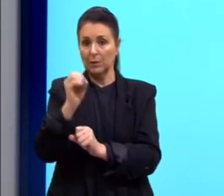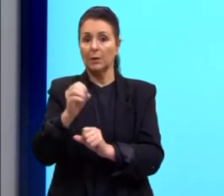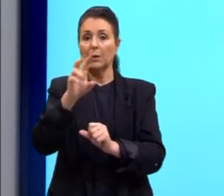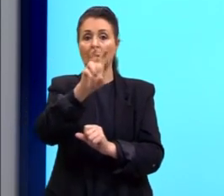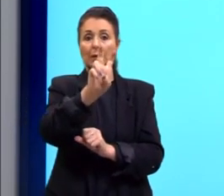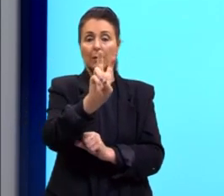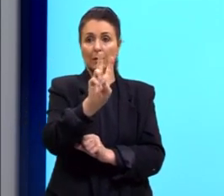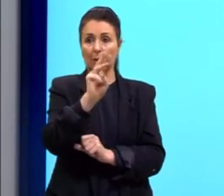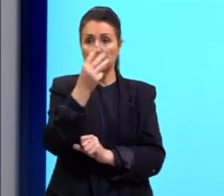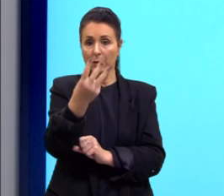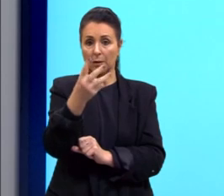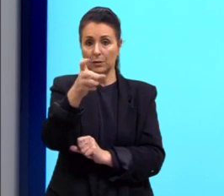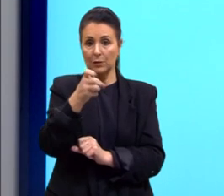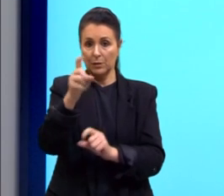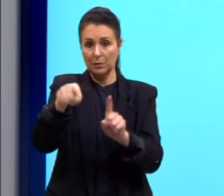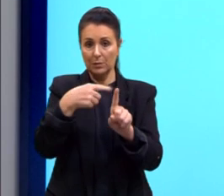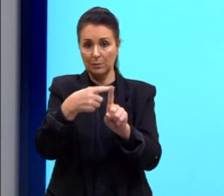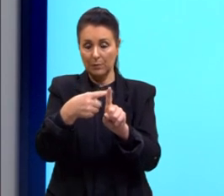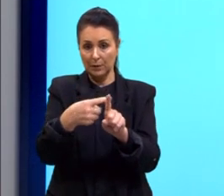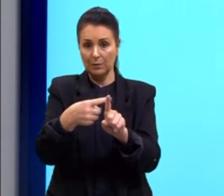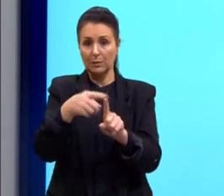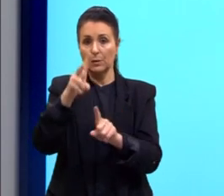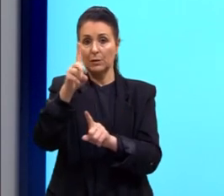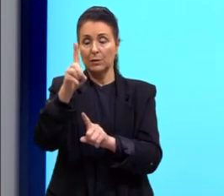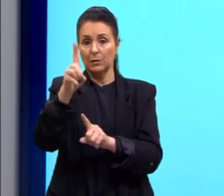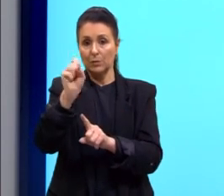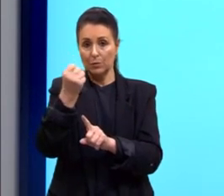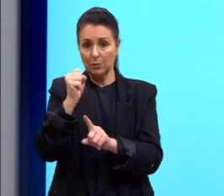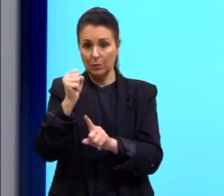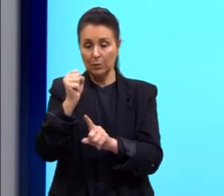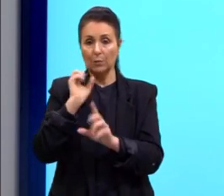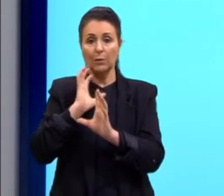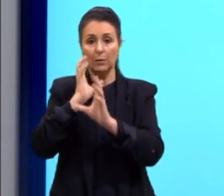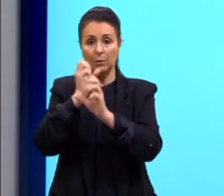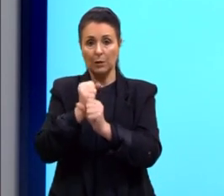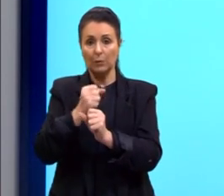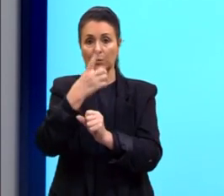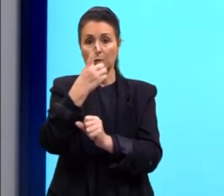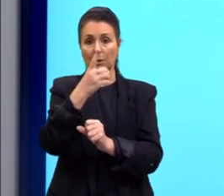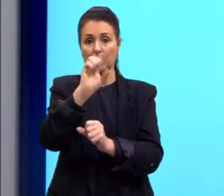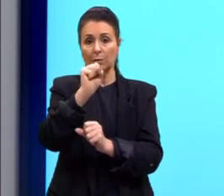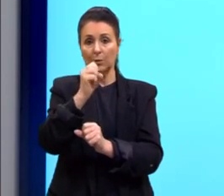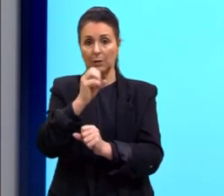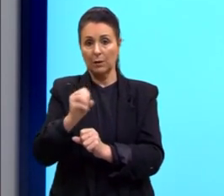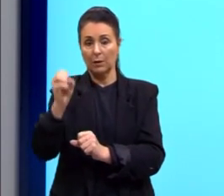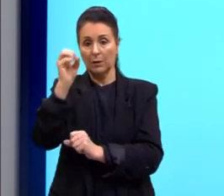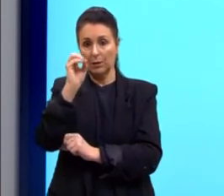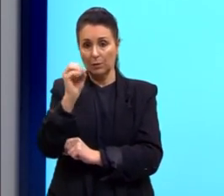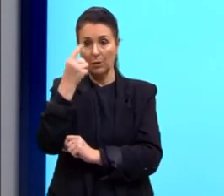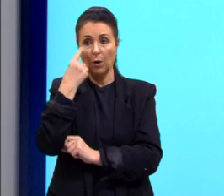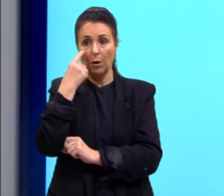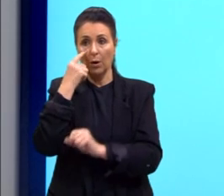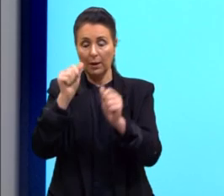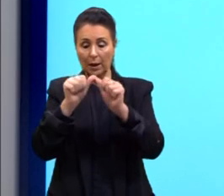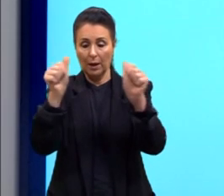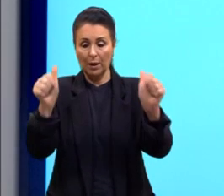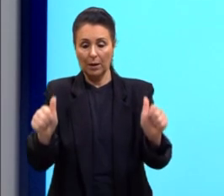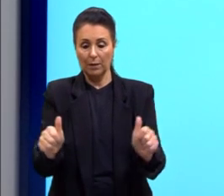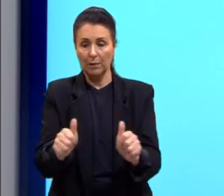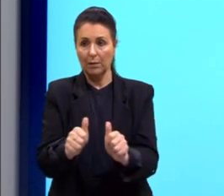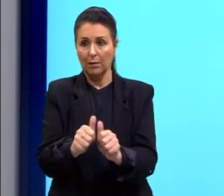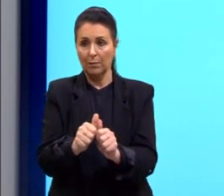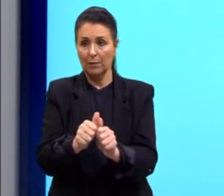mais o ângulo B resulta em 180 graus observando somente a imagem eu